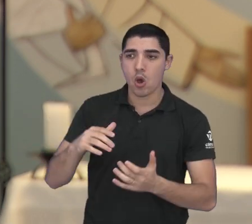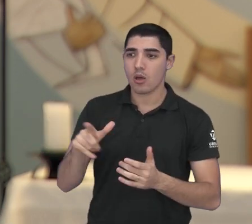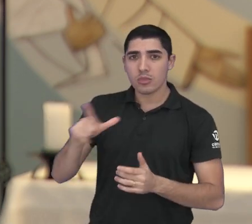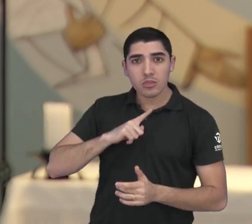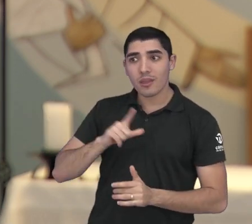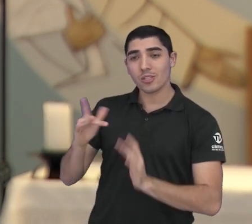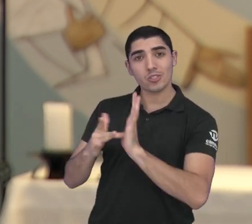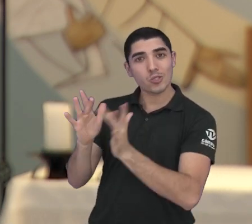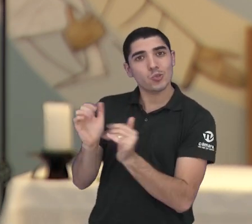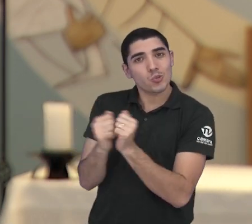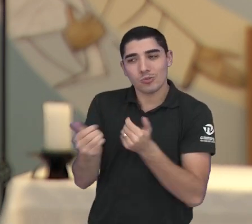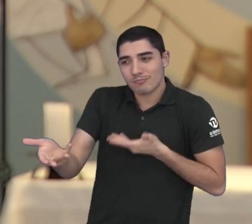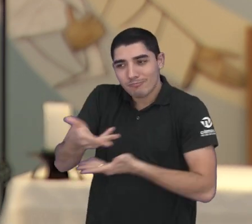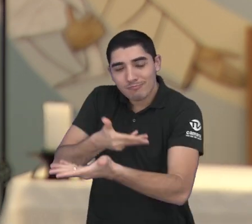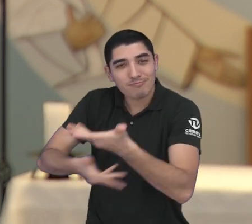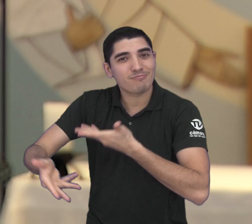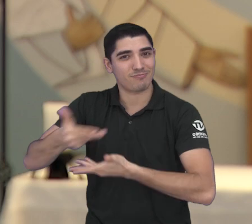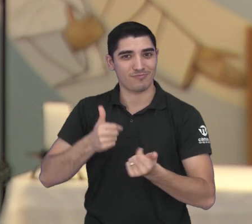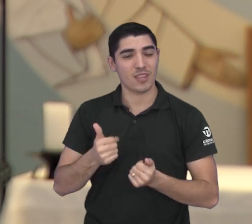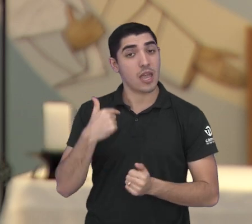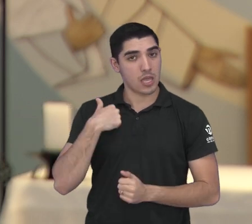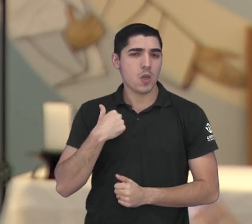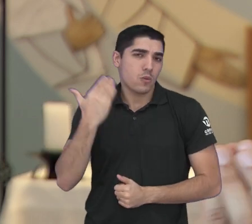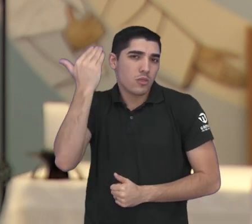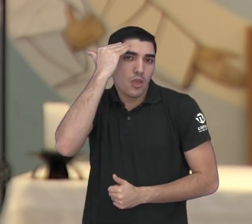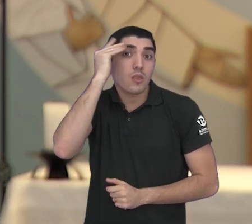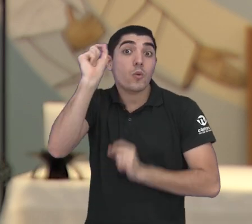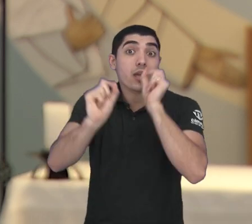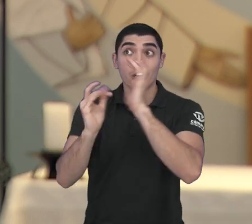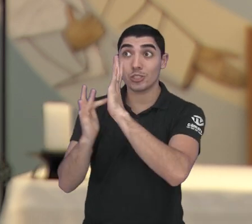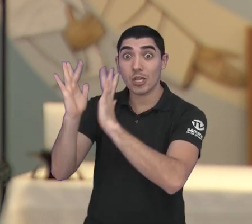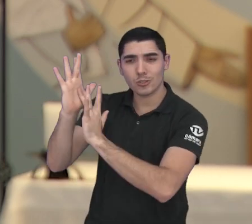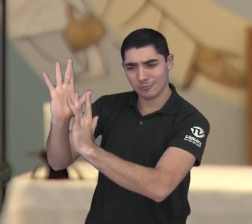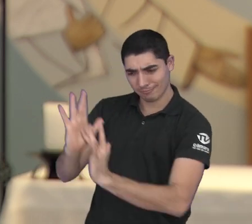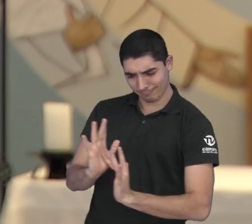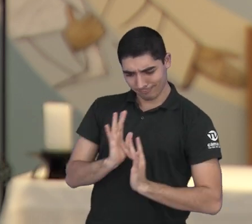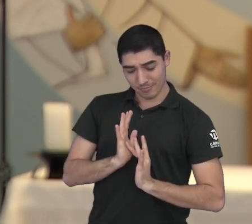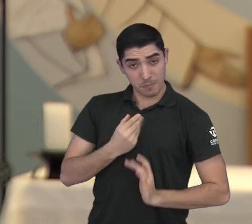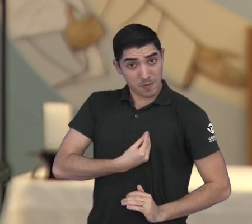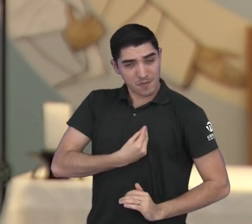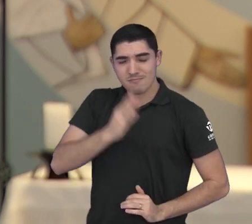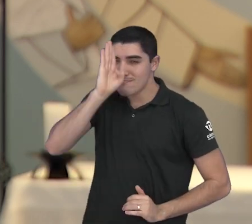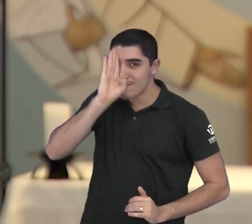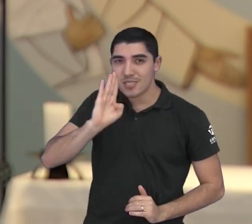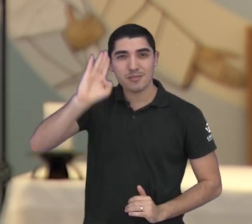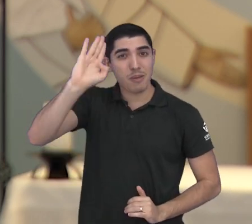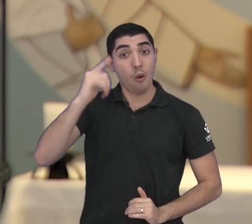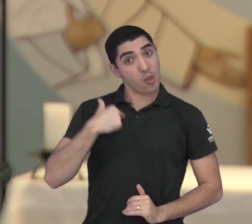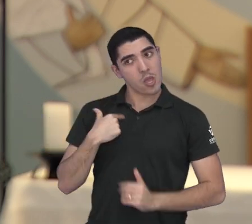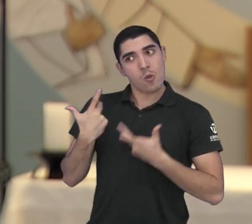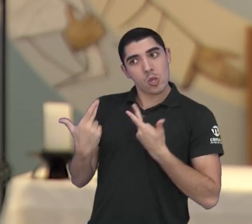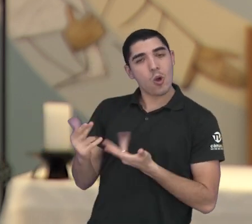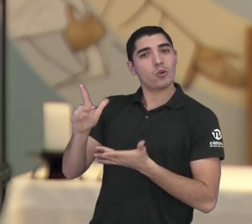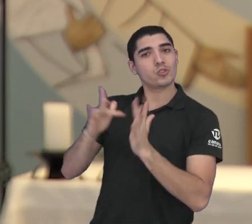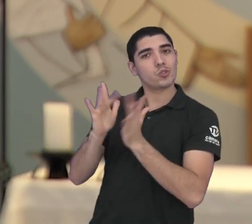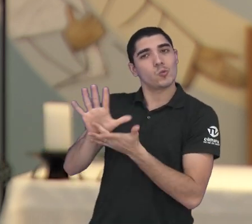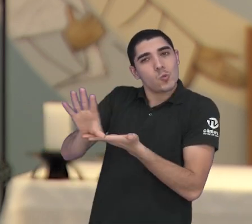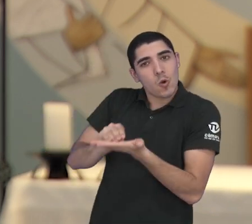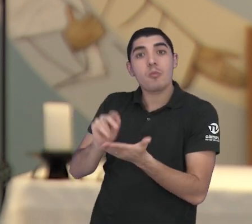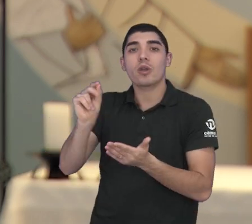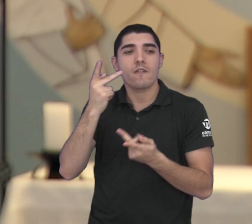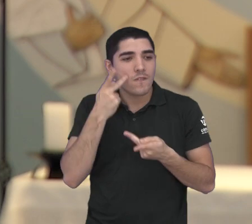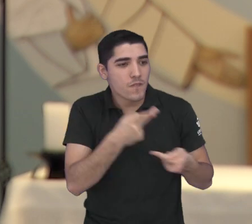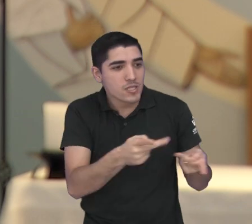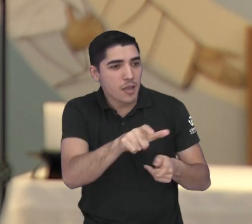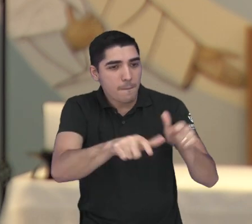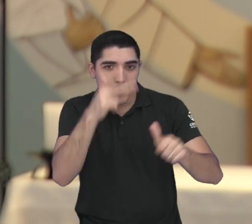forma de prolongar a experiência desta festa. Eu entendo a centralidade de Cristo na minha vida e, a partir disso, eu faço o que Jesus fazia para